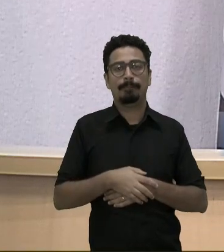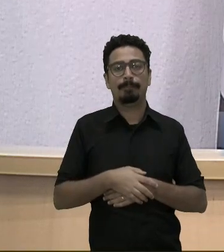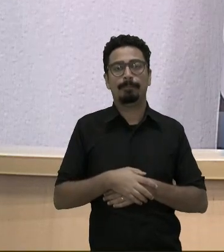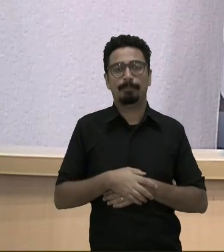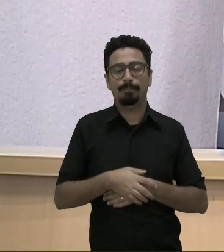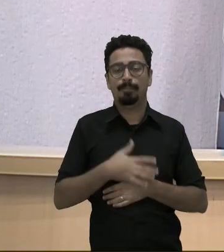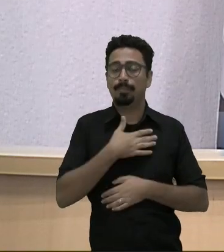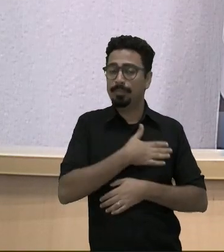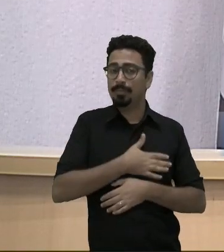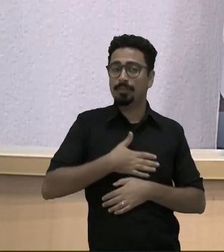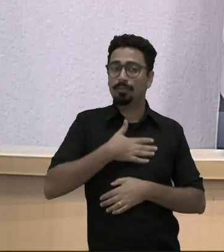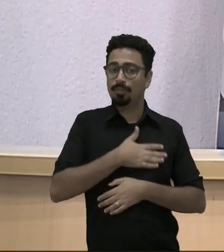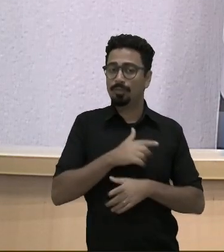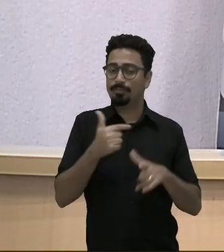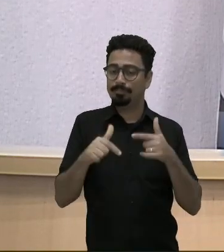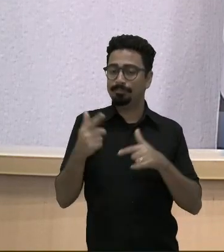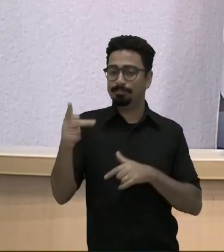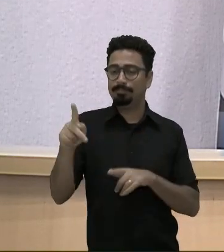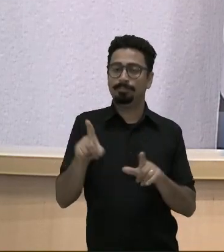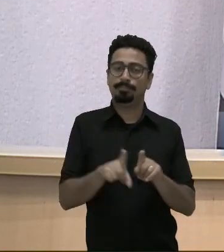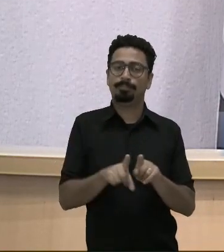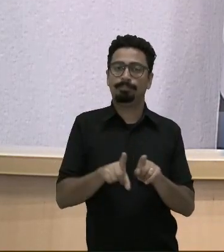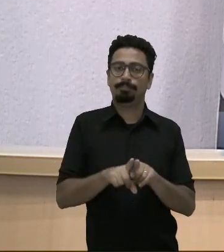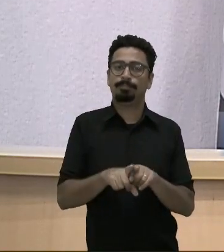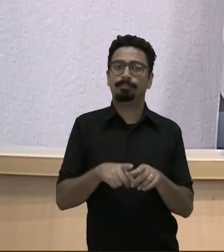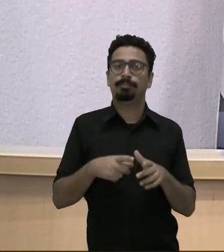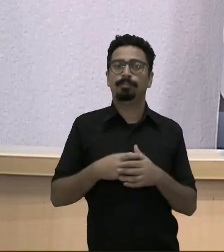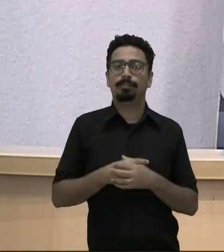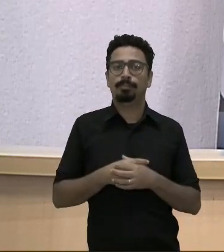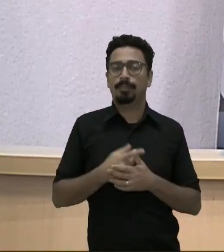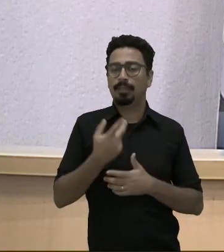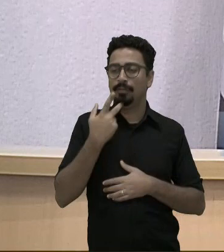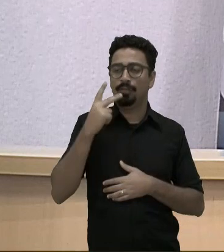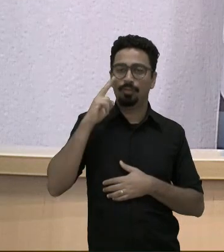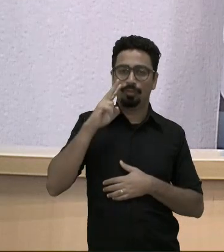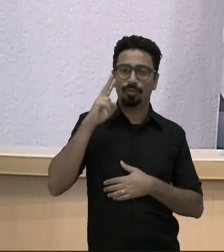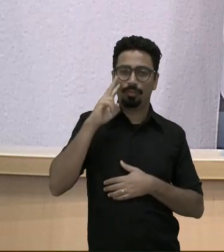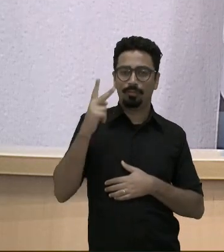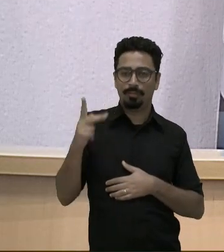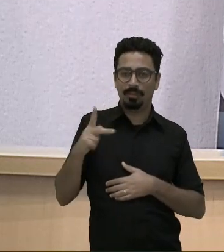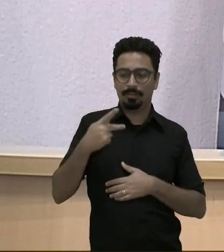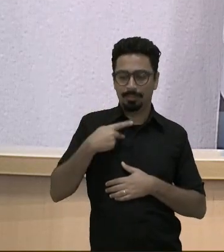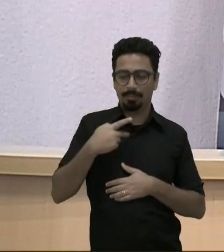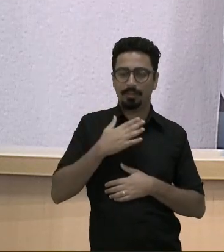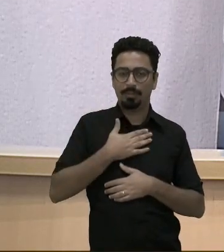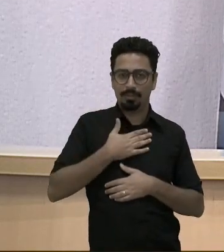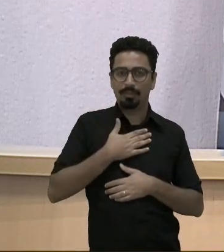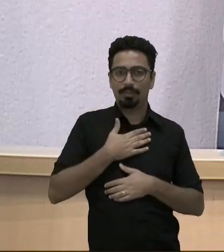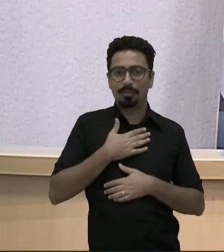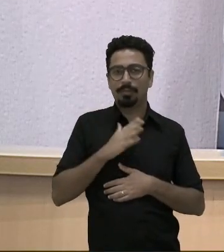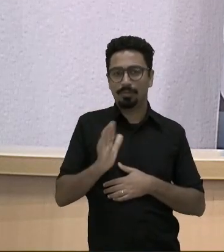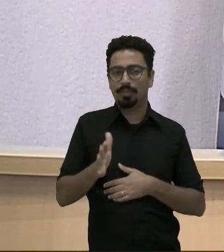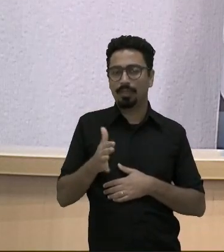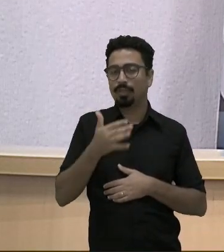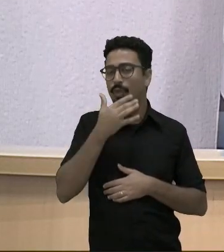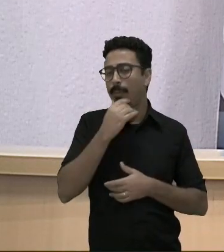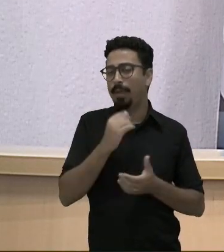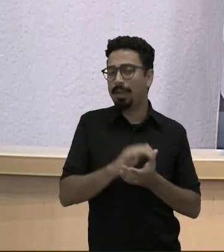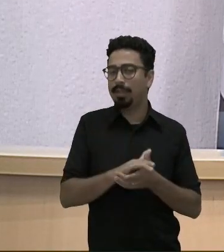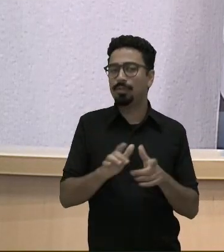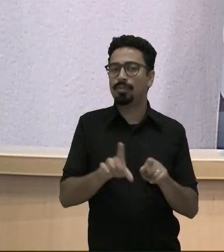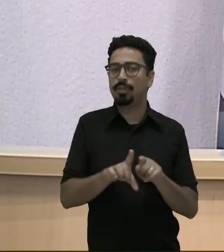o trabalho dela, que ela contou a história dela para mim, do marido dela, entendeu?